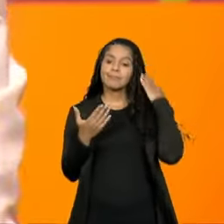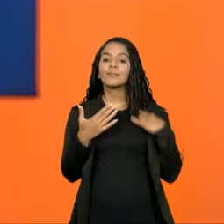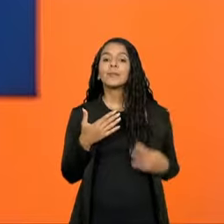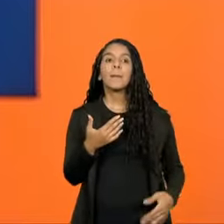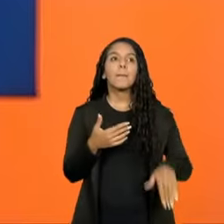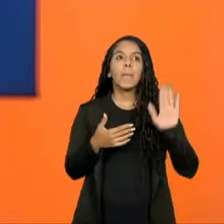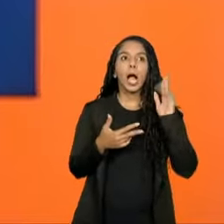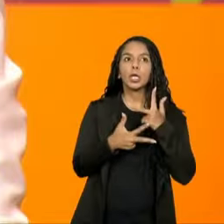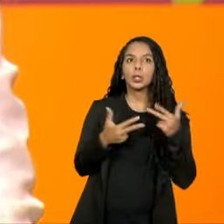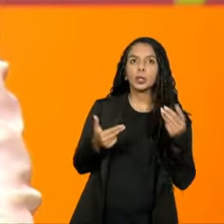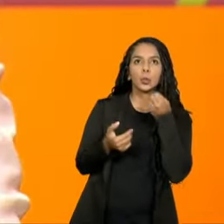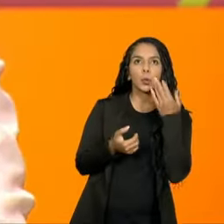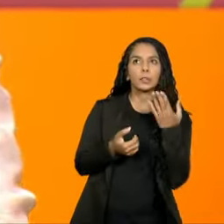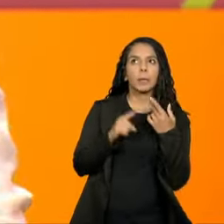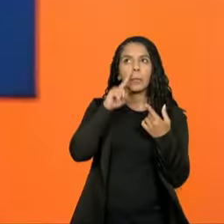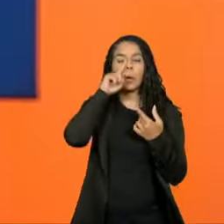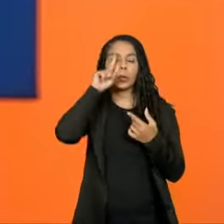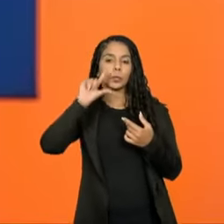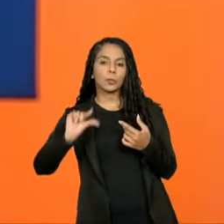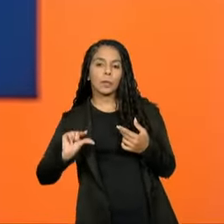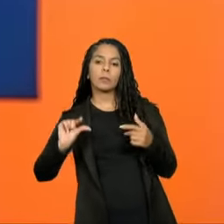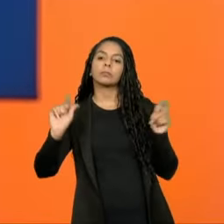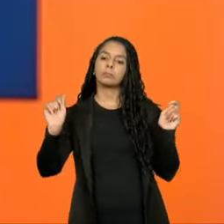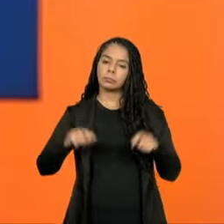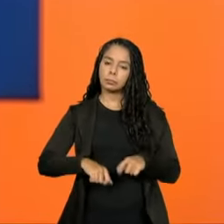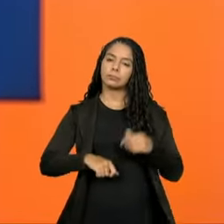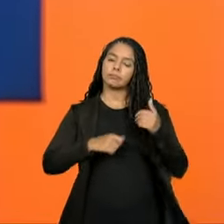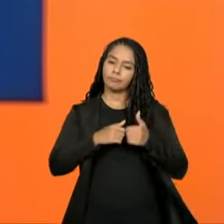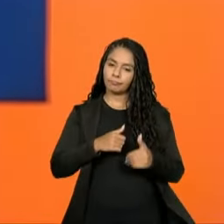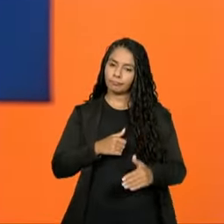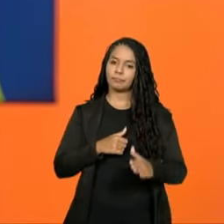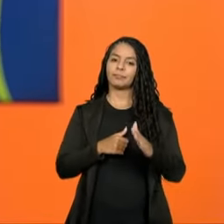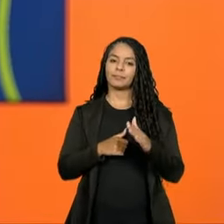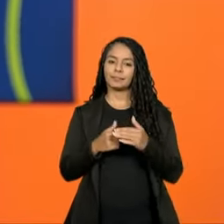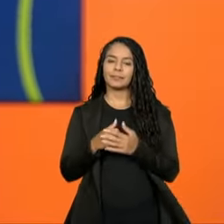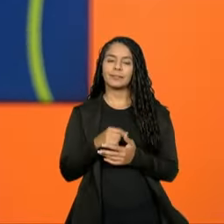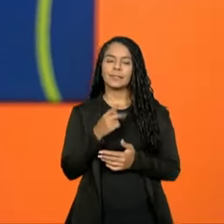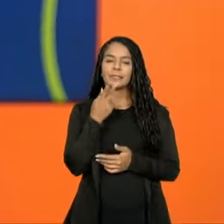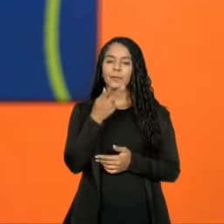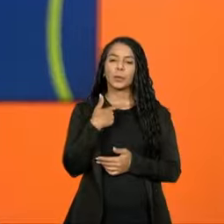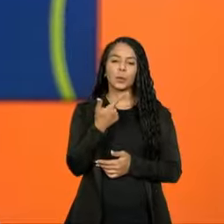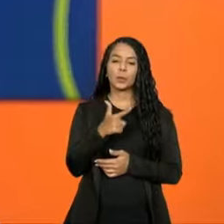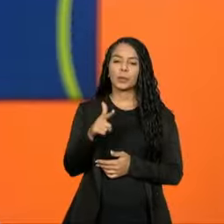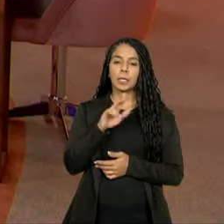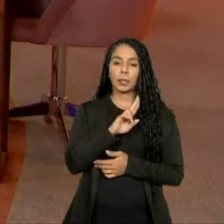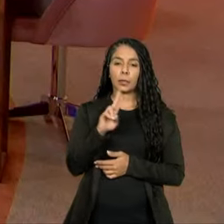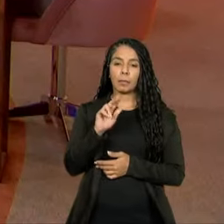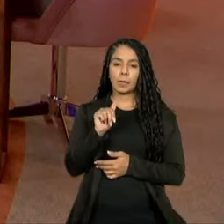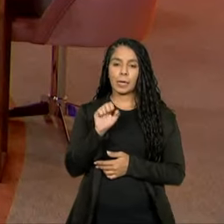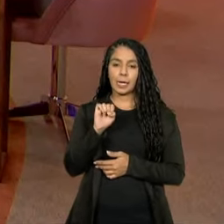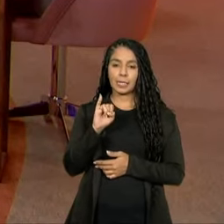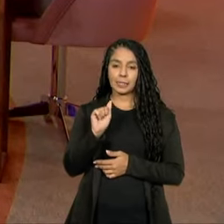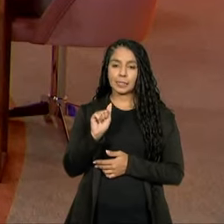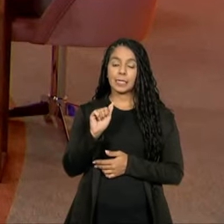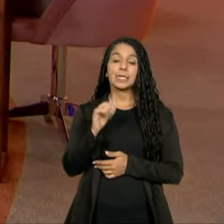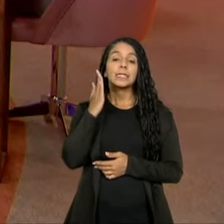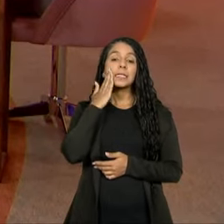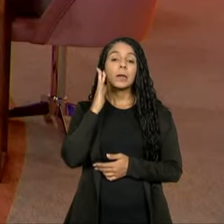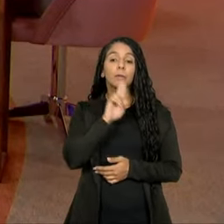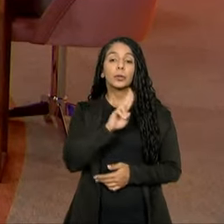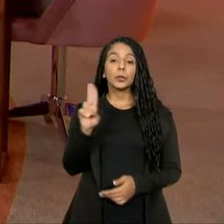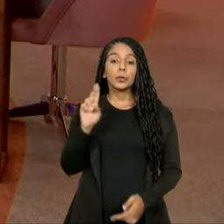benefício do que risco, vai existir vai a manutenção. Vai um tempo. Você falou que lá não tem nome na Ásia. Sabe como se chama em Portugal, fogacho?